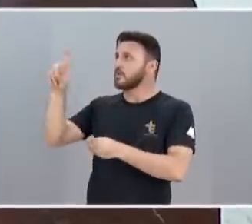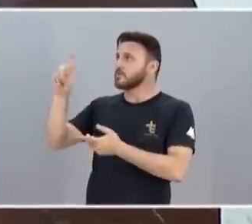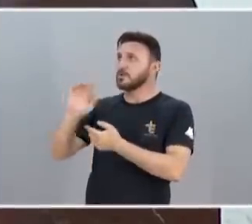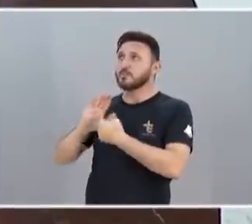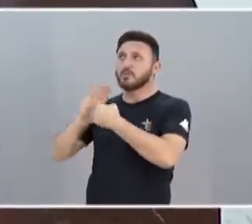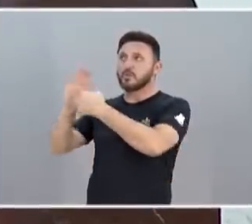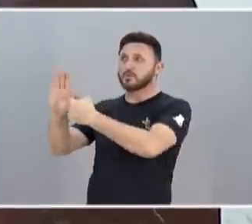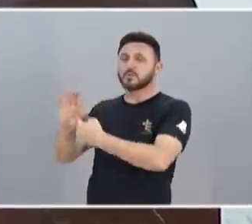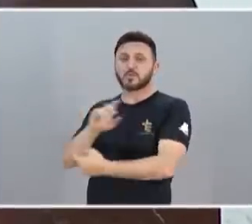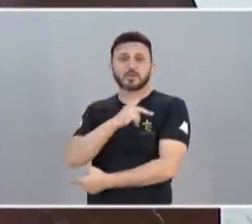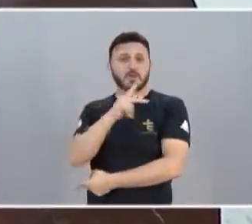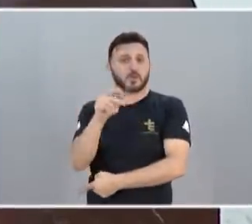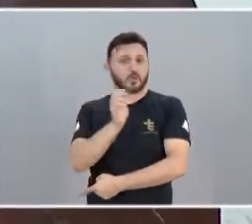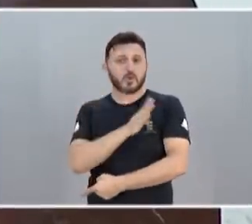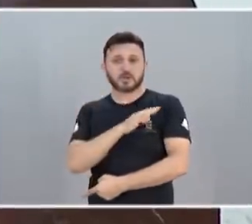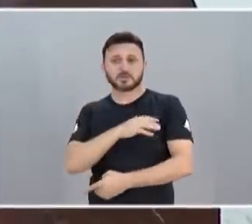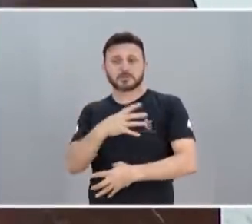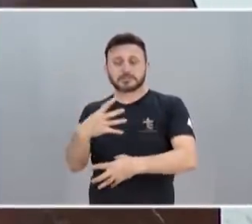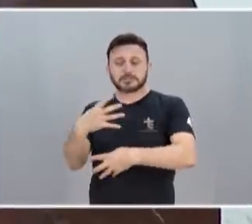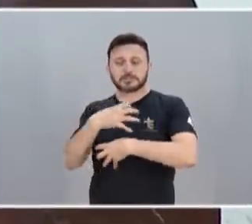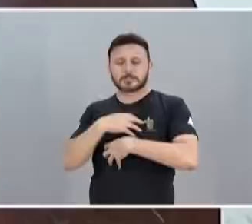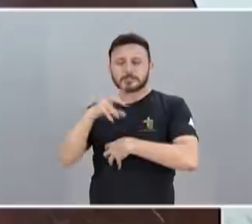faça-o agora.